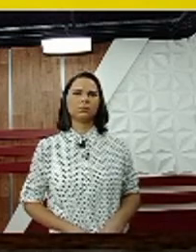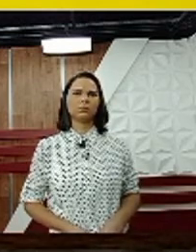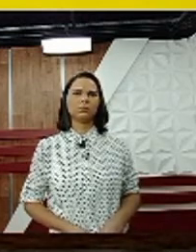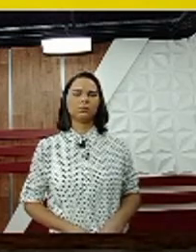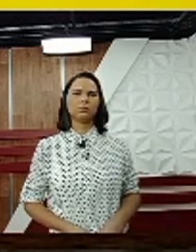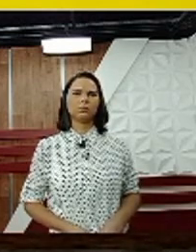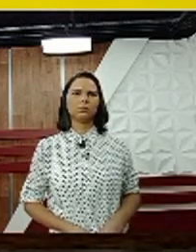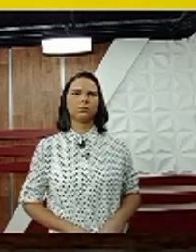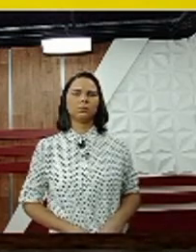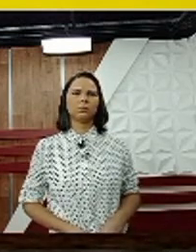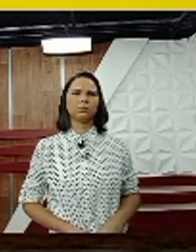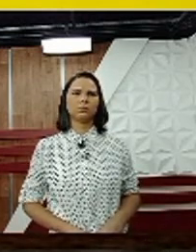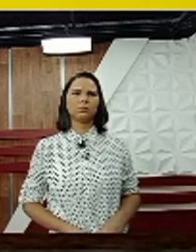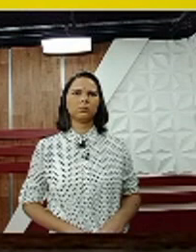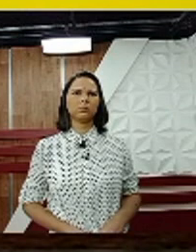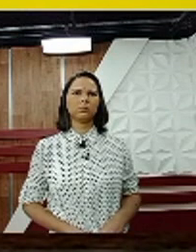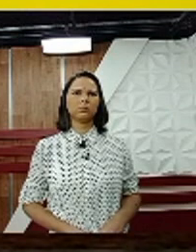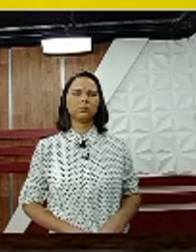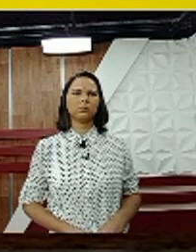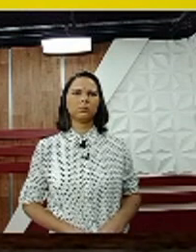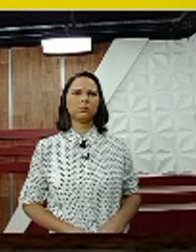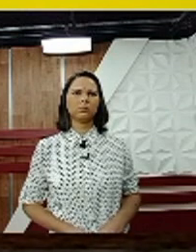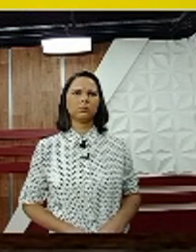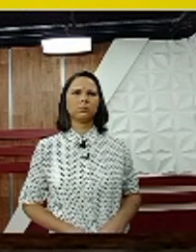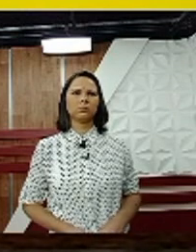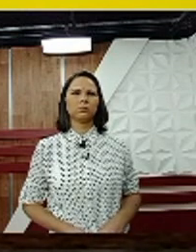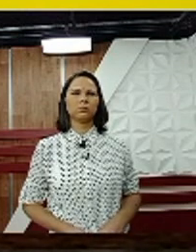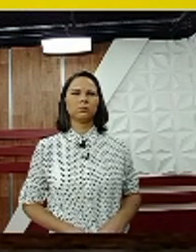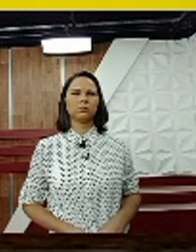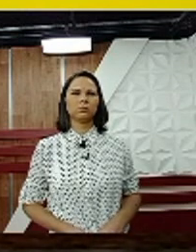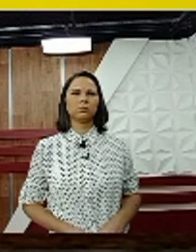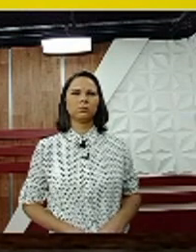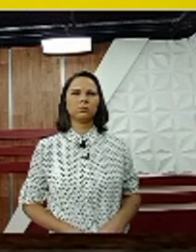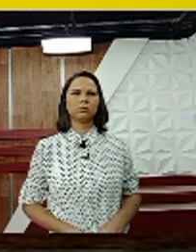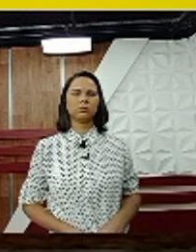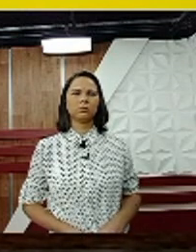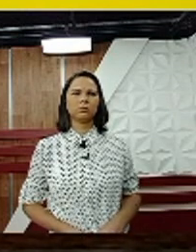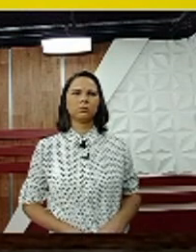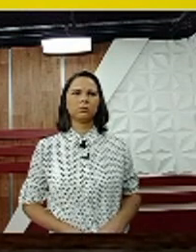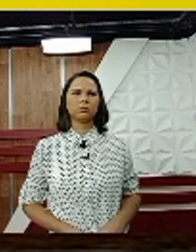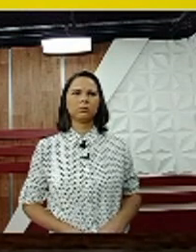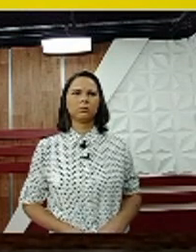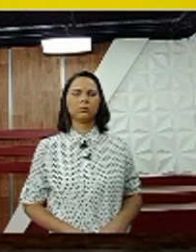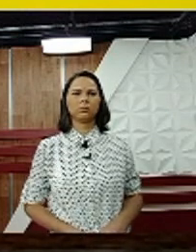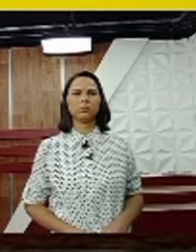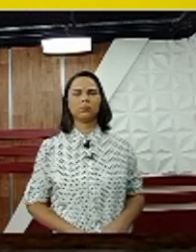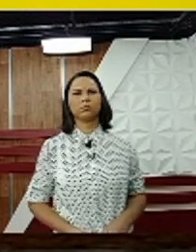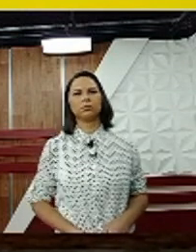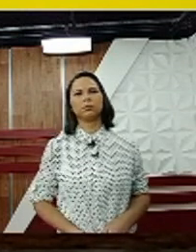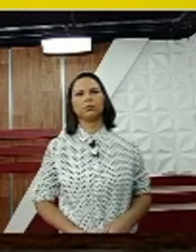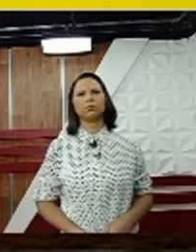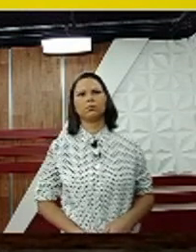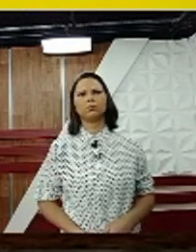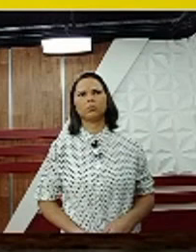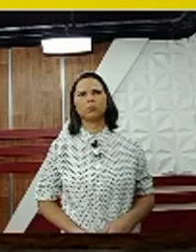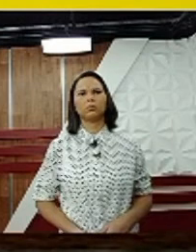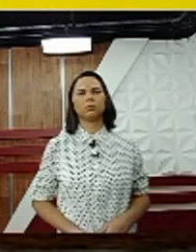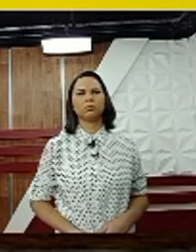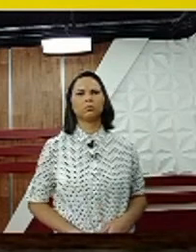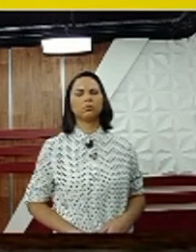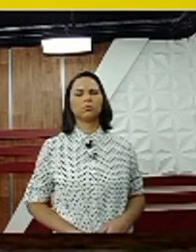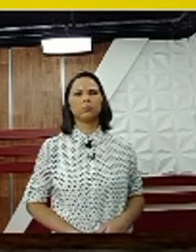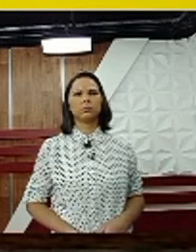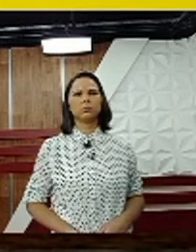que estão tendo que comprar fora de Cachoeira. Para tu teres uma ideia, a gente já tem uma gama grande